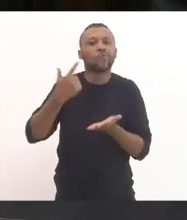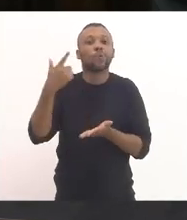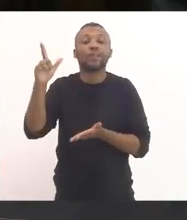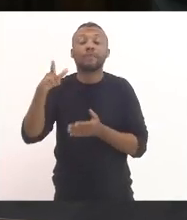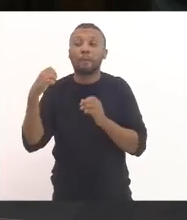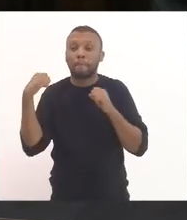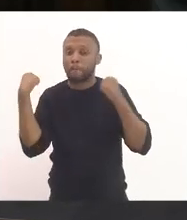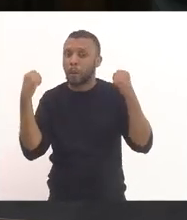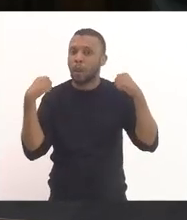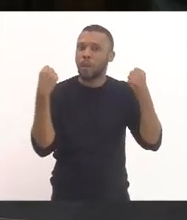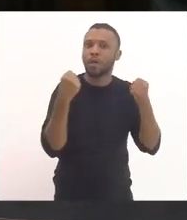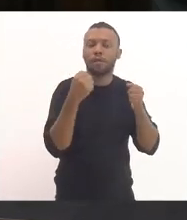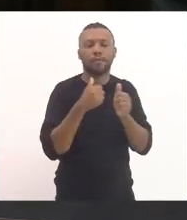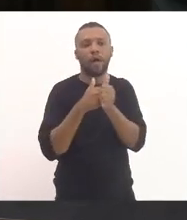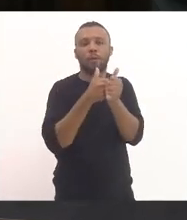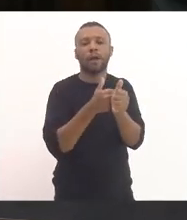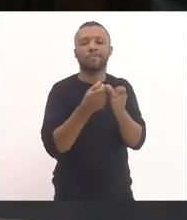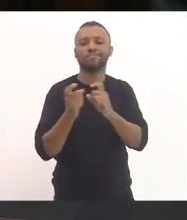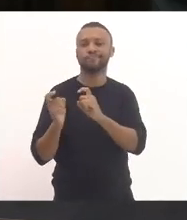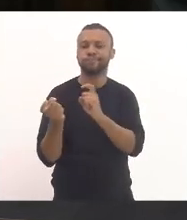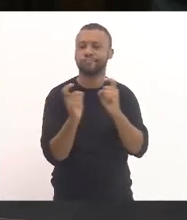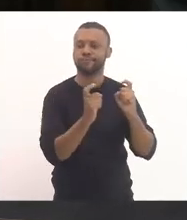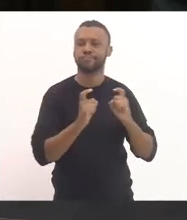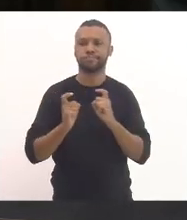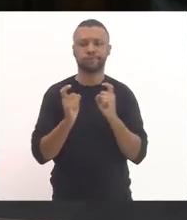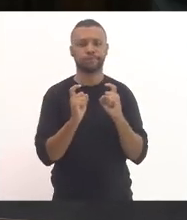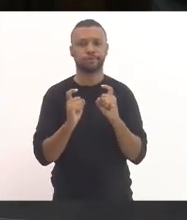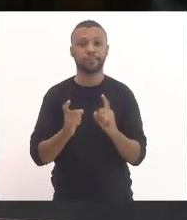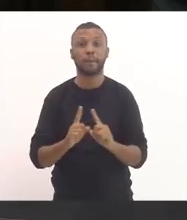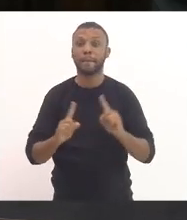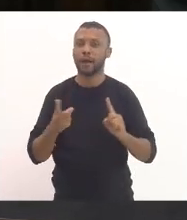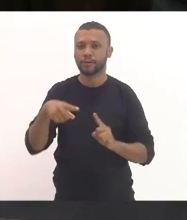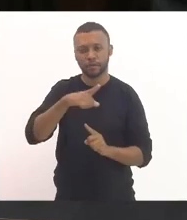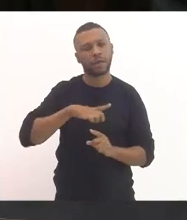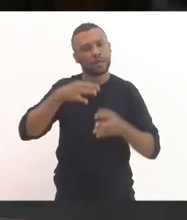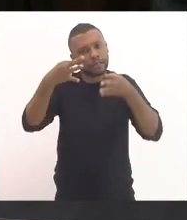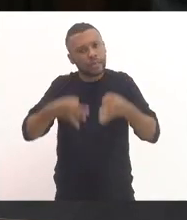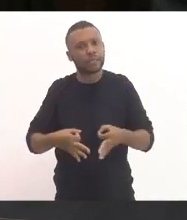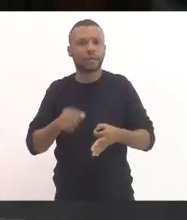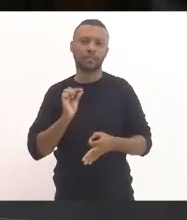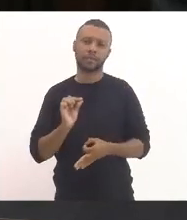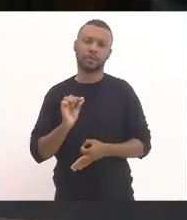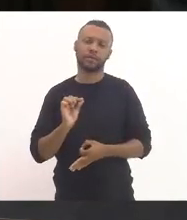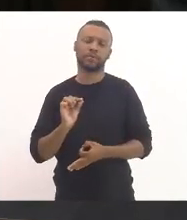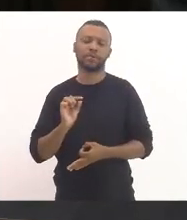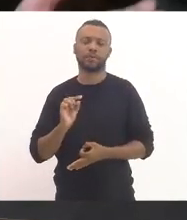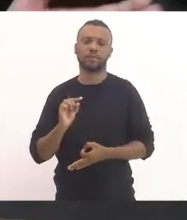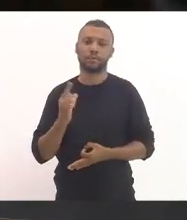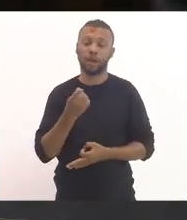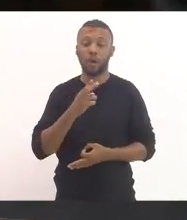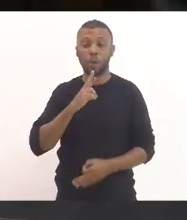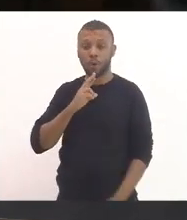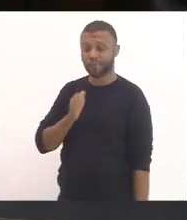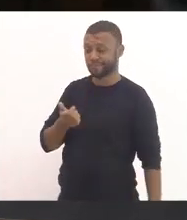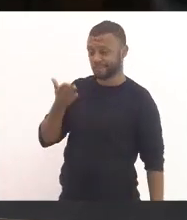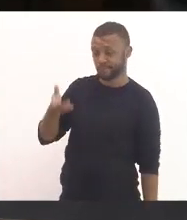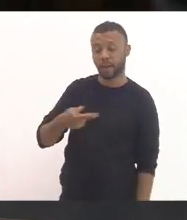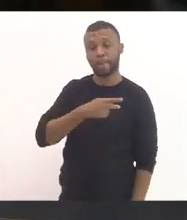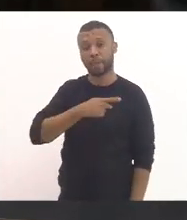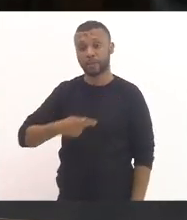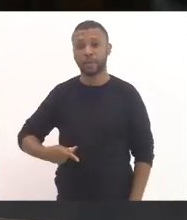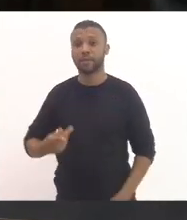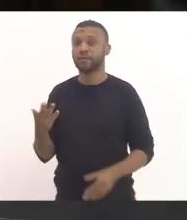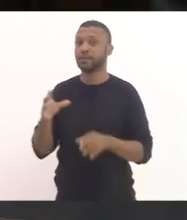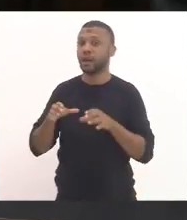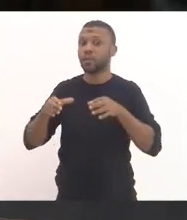aqui para acompanhar os debate Mas vocês podem ter certeza que o Amorim aqui como presidente